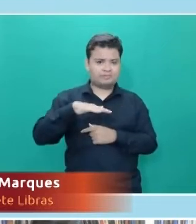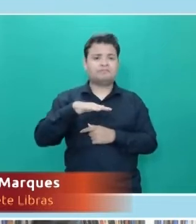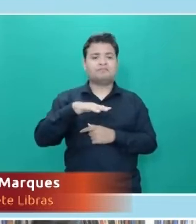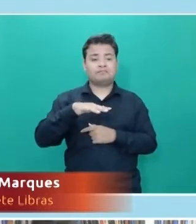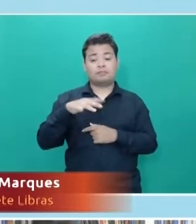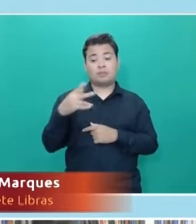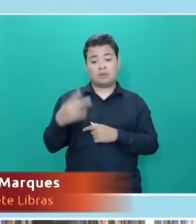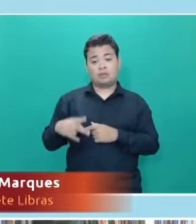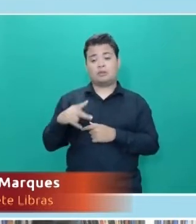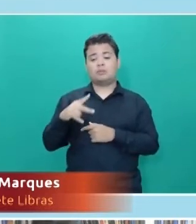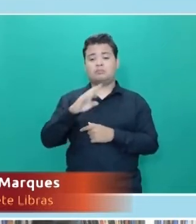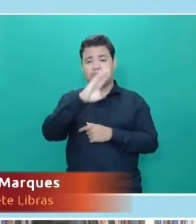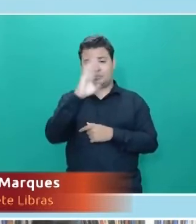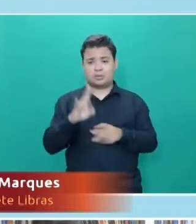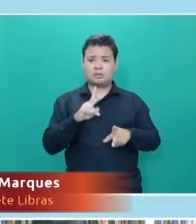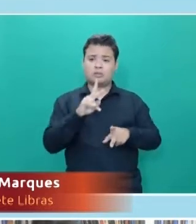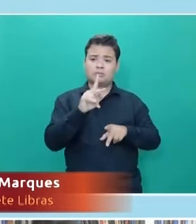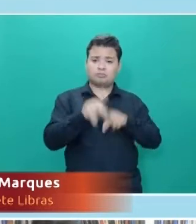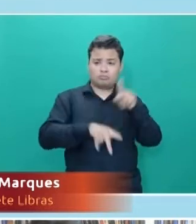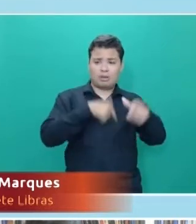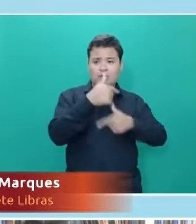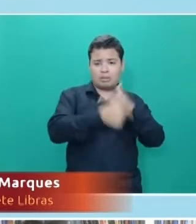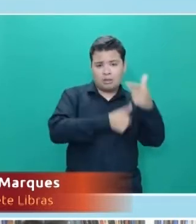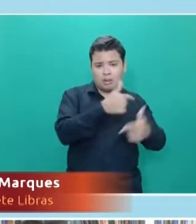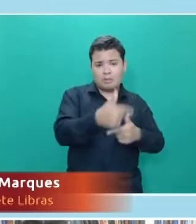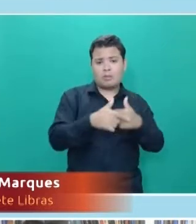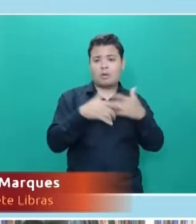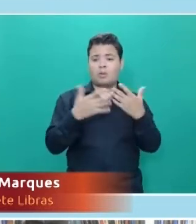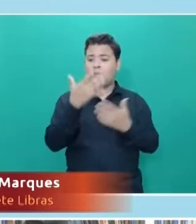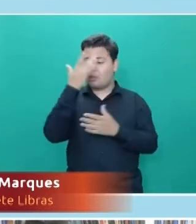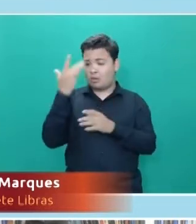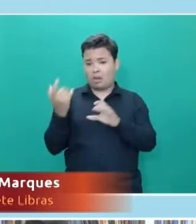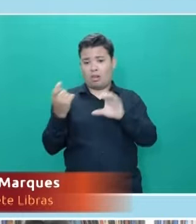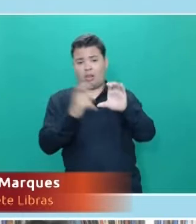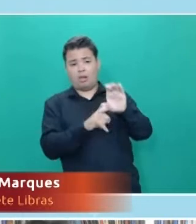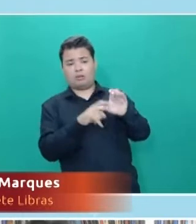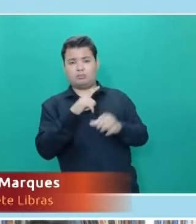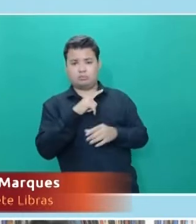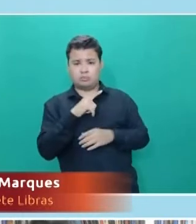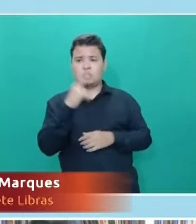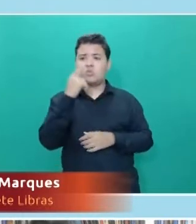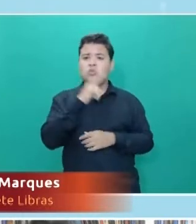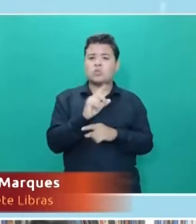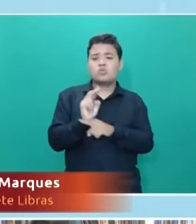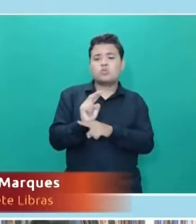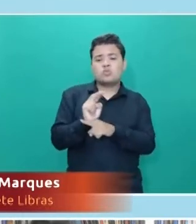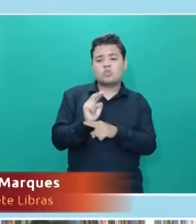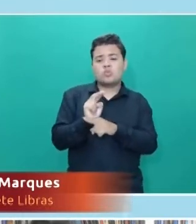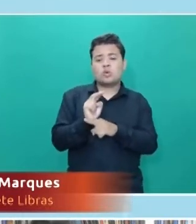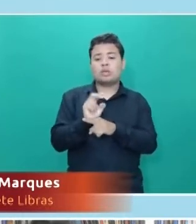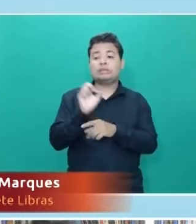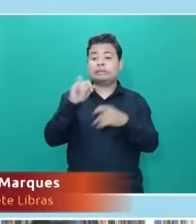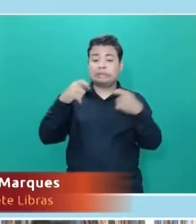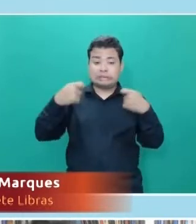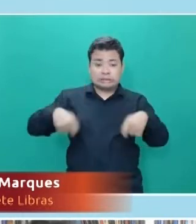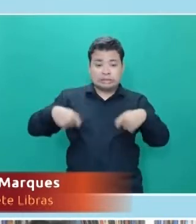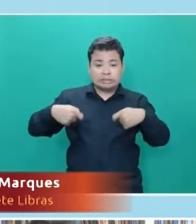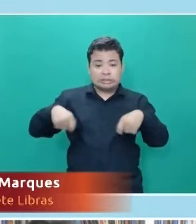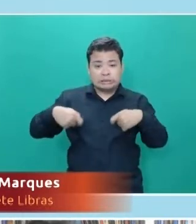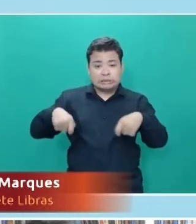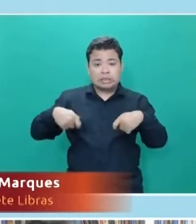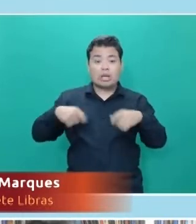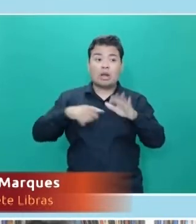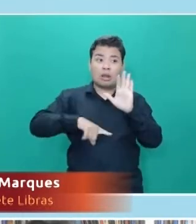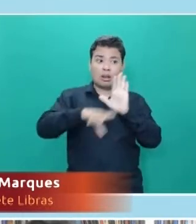brasileiro, trabalhador ou seus dependentes, na condição de segurado, ele tenha, caso necessário, em algum daqueles casos previsto em